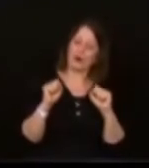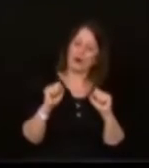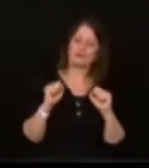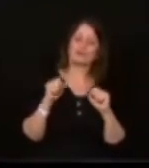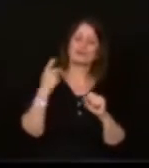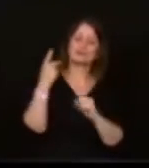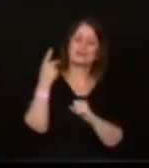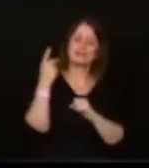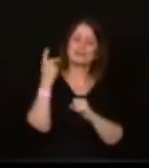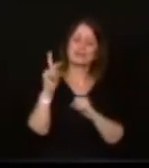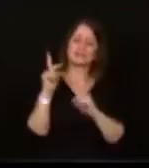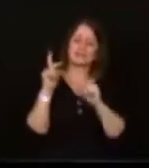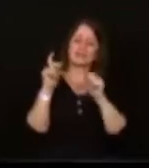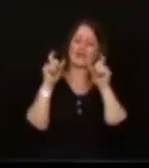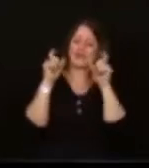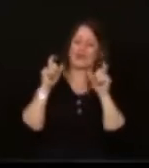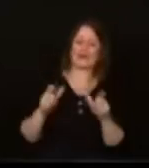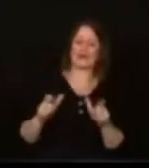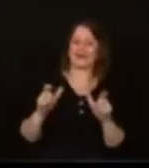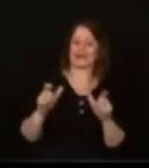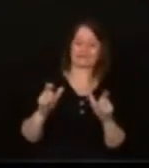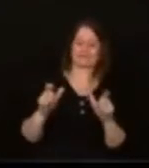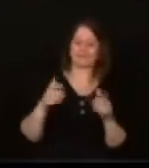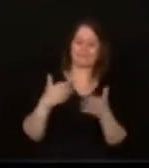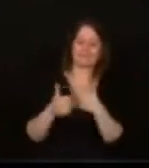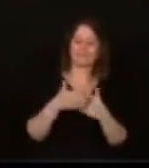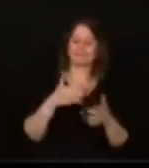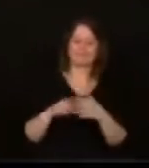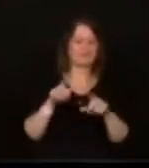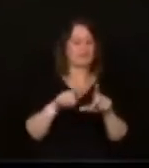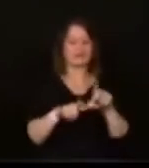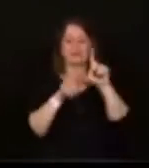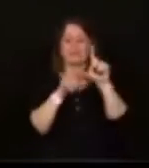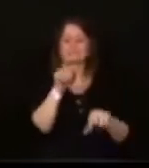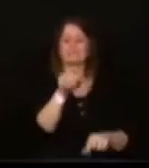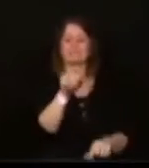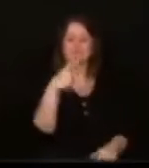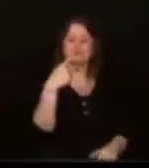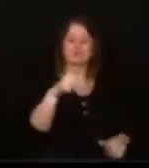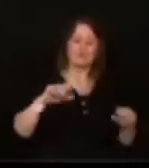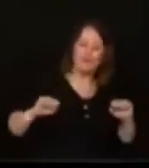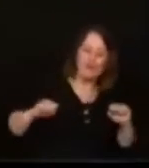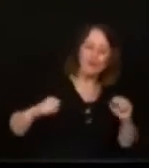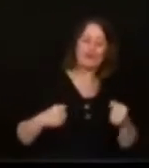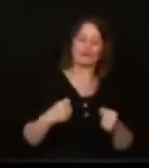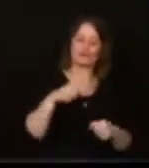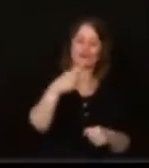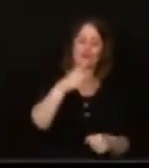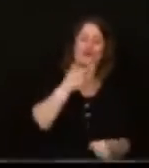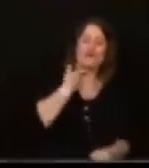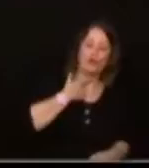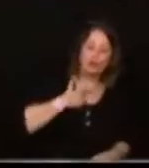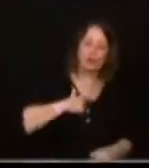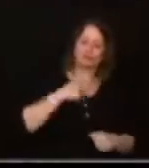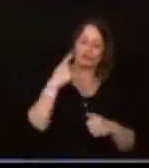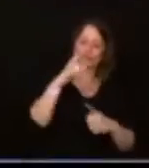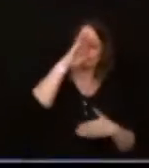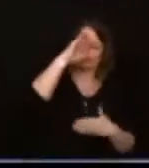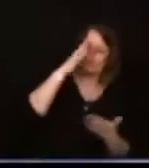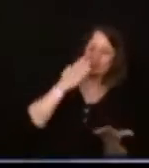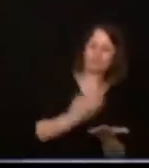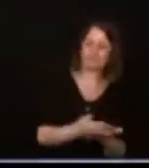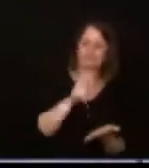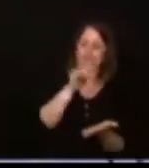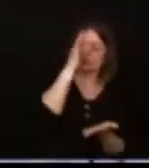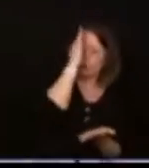seu lugar ao sol. Depende de si, da sua força de vontade, da sua crença e da sua